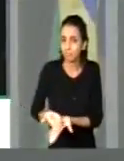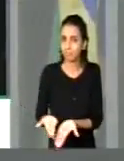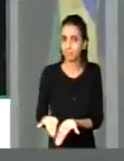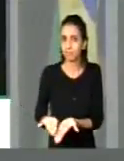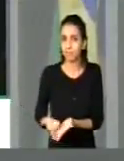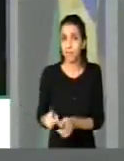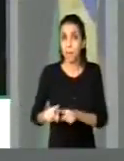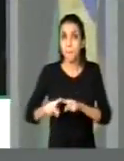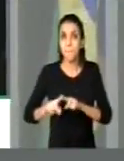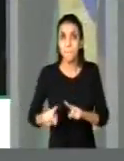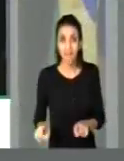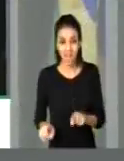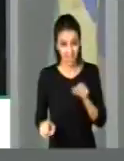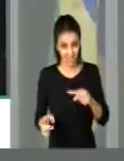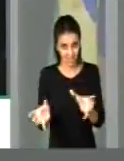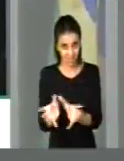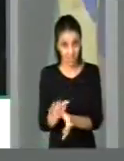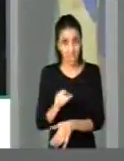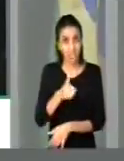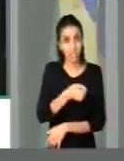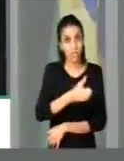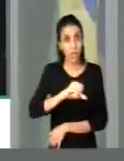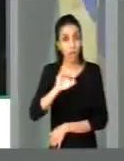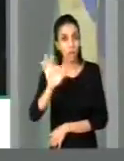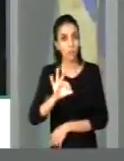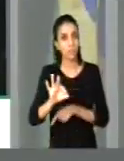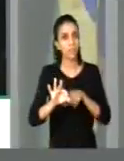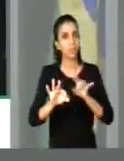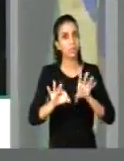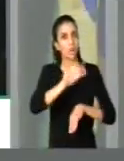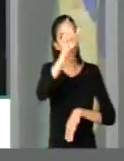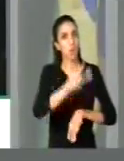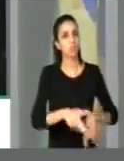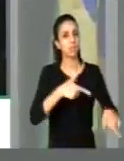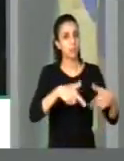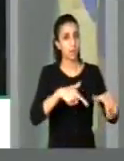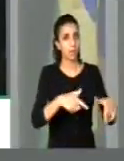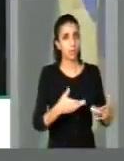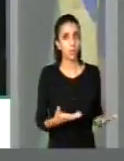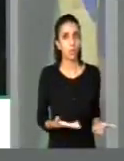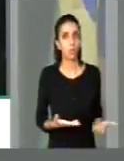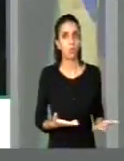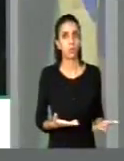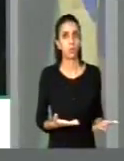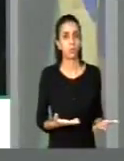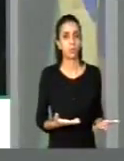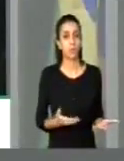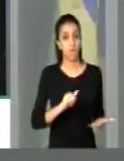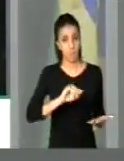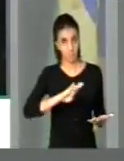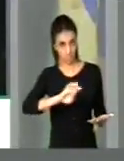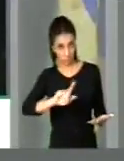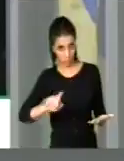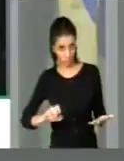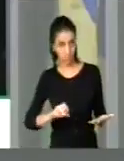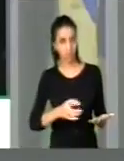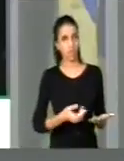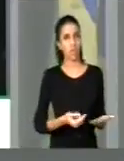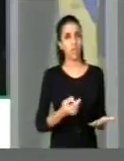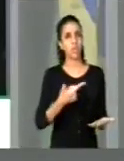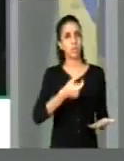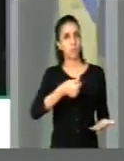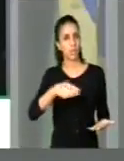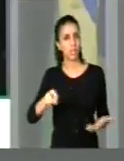mas apenas 19% dos trabalhadores, segundo o IBGE, em